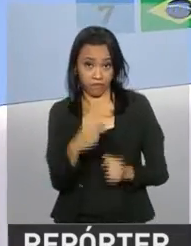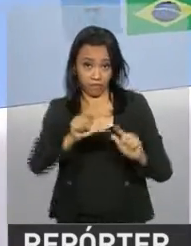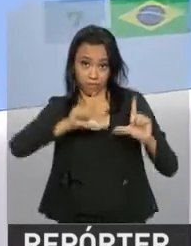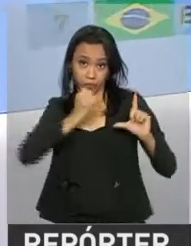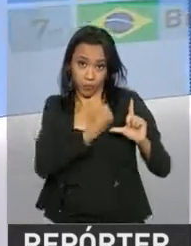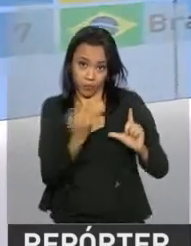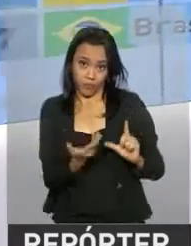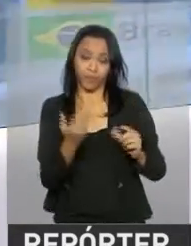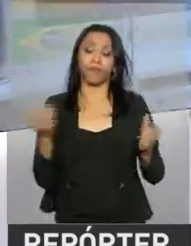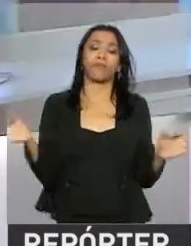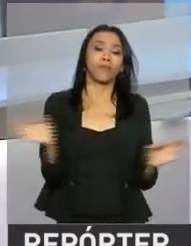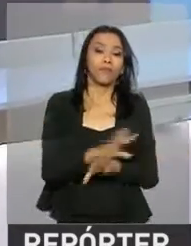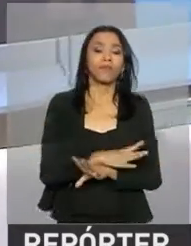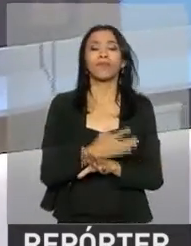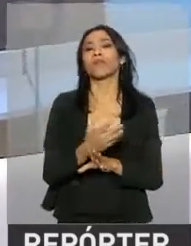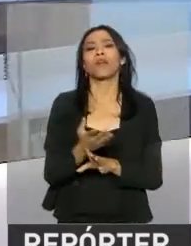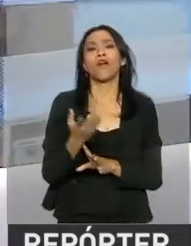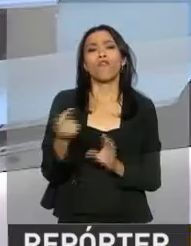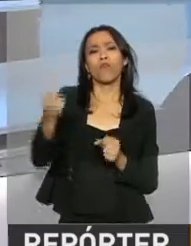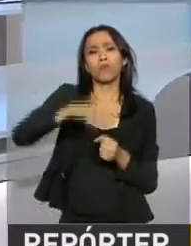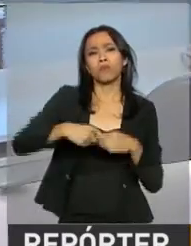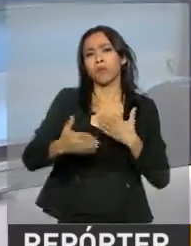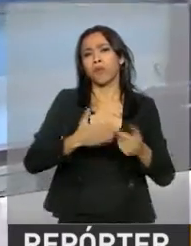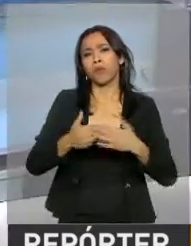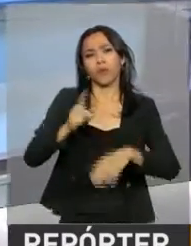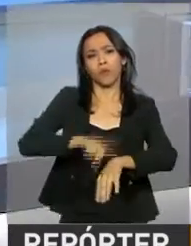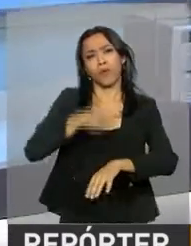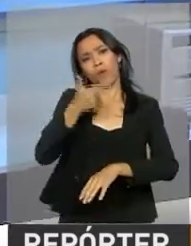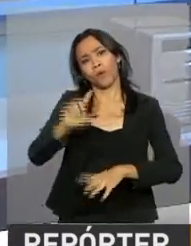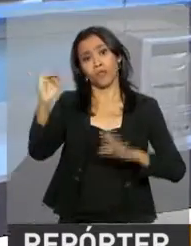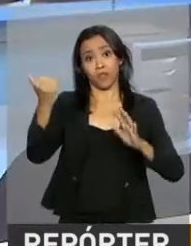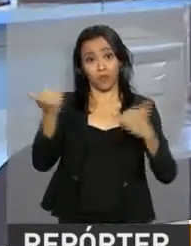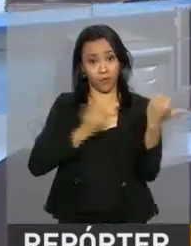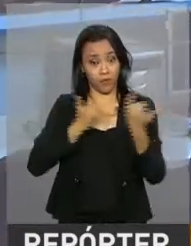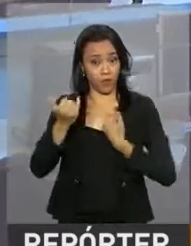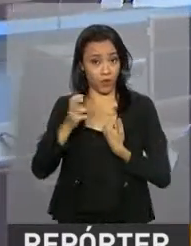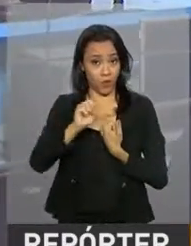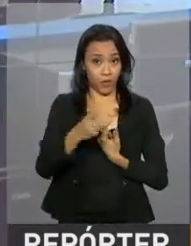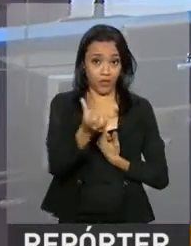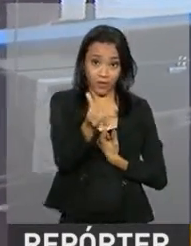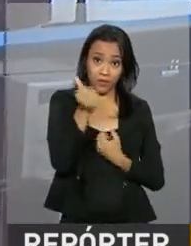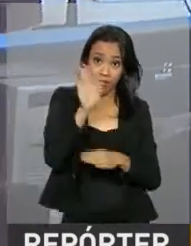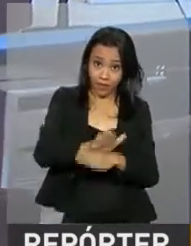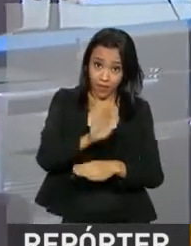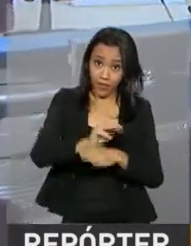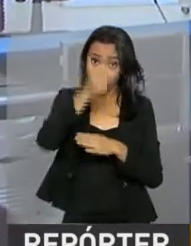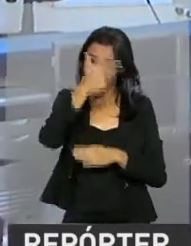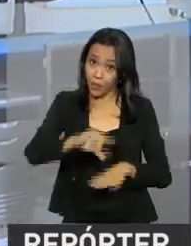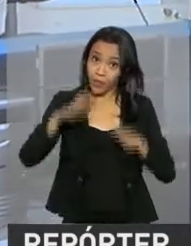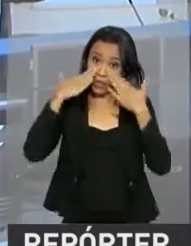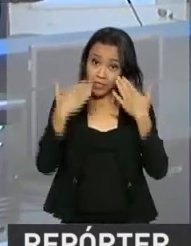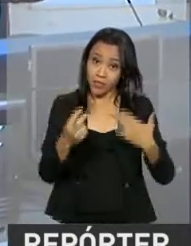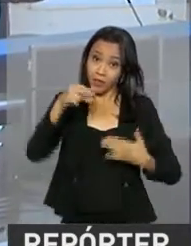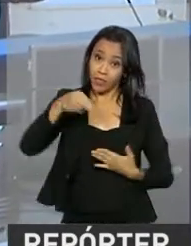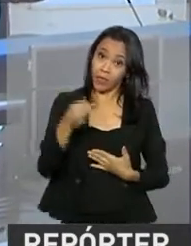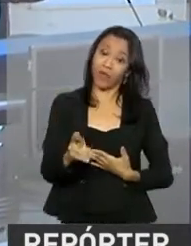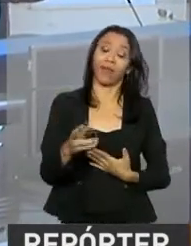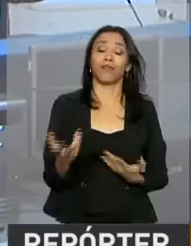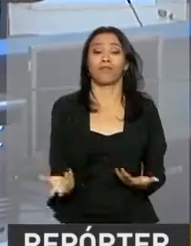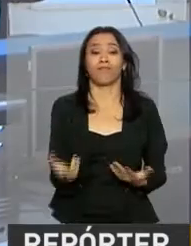total. E nós ficamos por aqui. Voltamos a qualquer momento com outras informações ou às 18h na próxima edição do Repórter